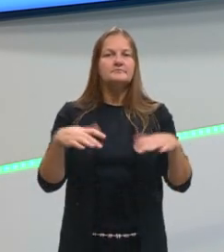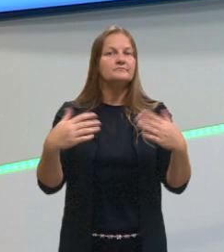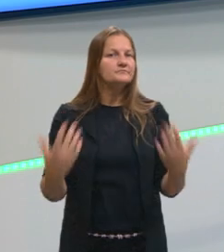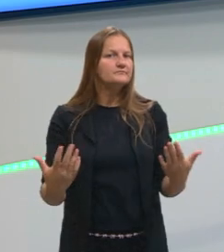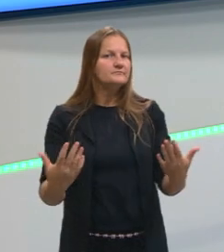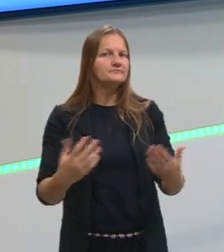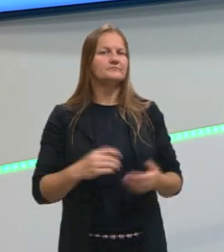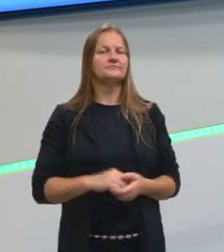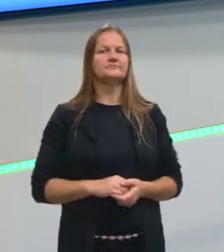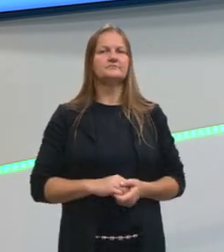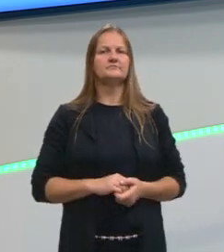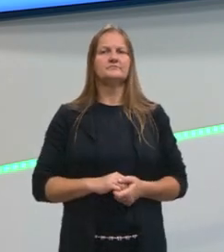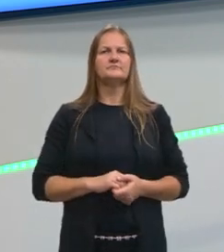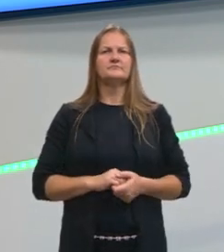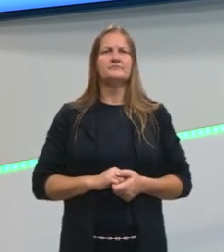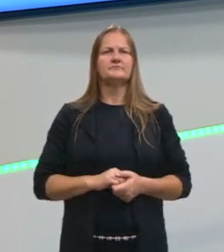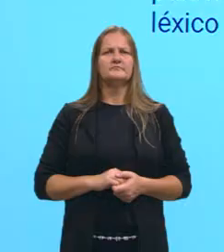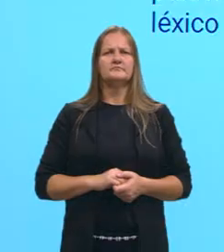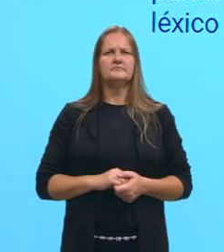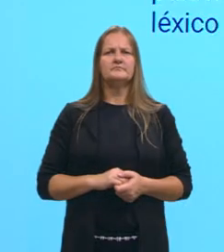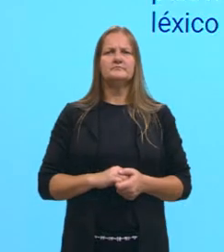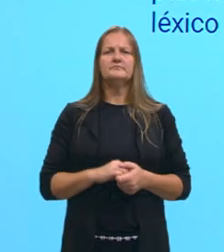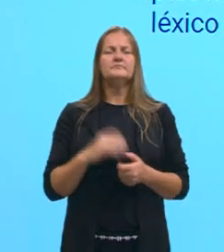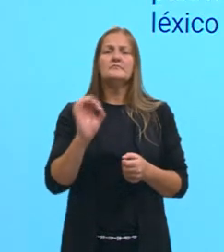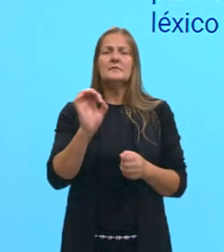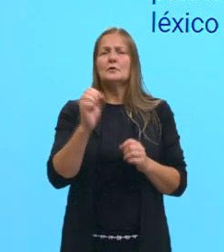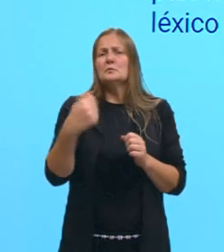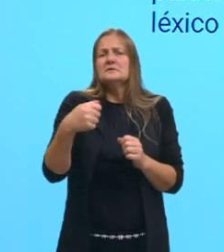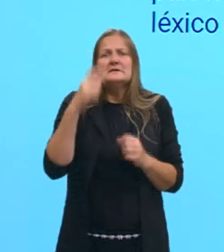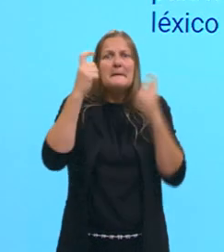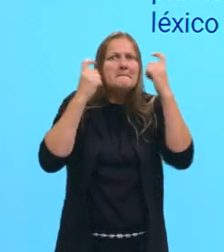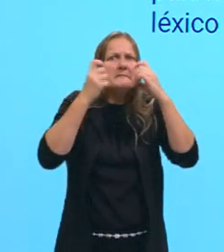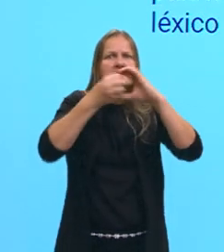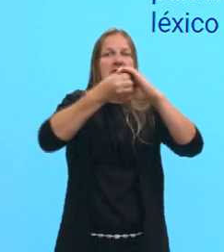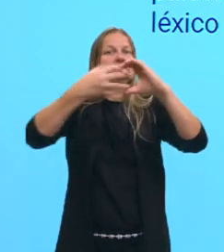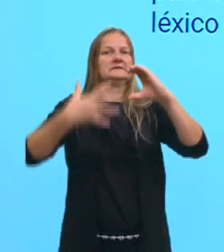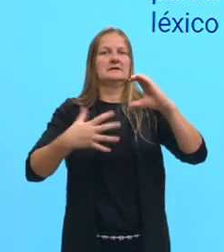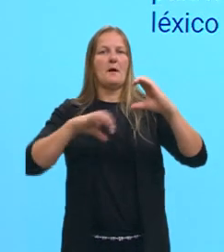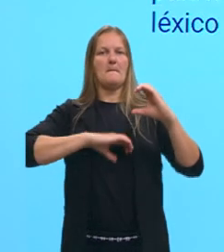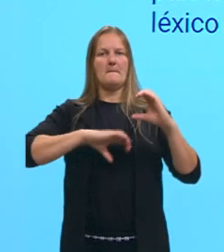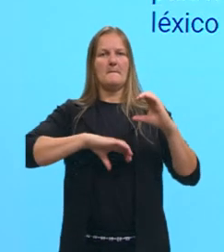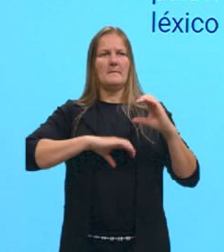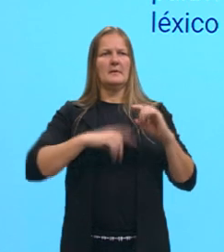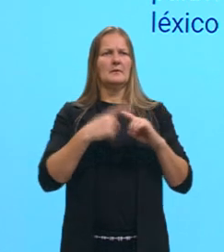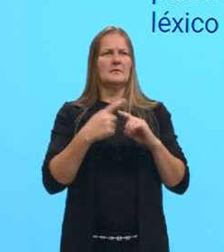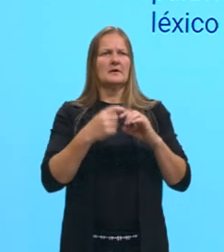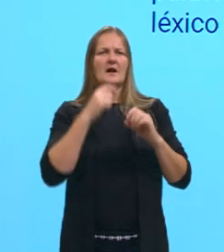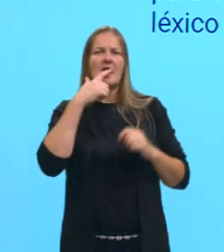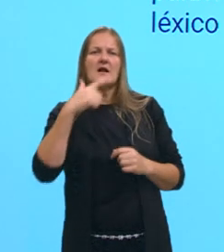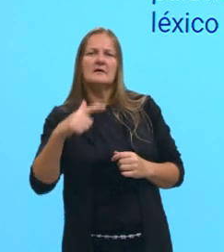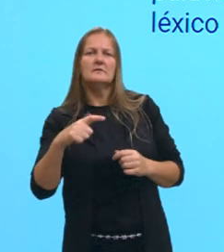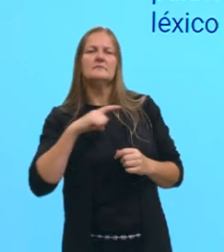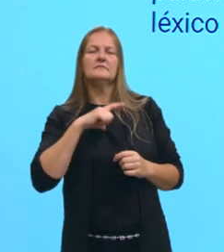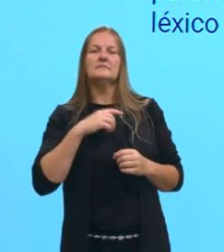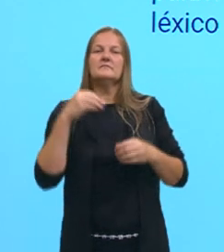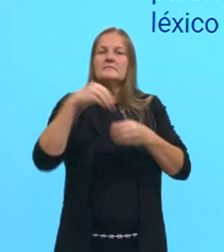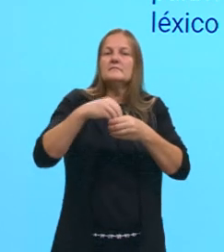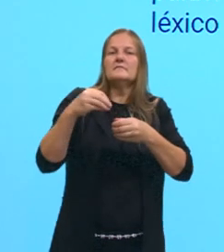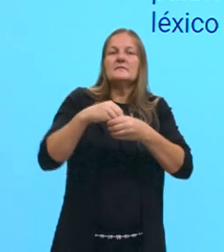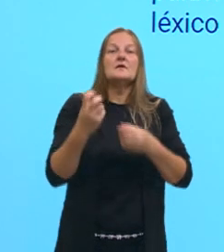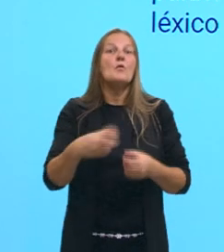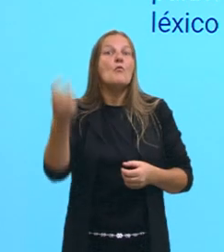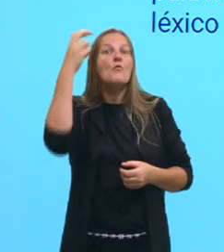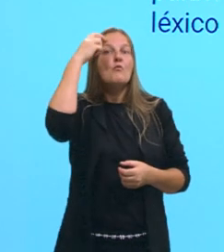o estrangeirismo não descaracteriza a língua portuguesa considera-se que a língua faz parte da